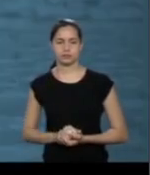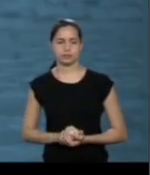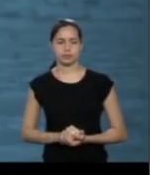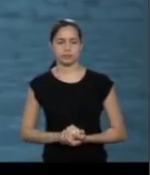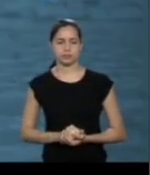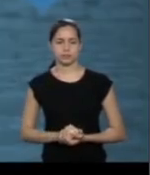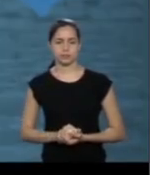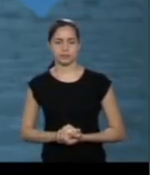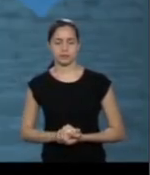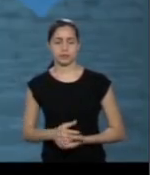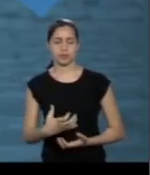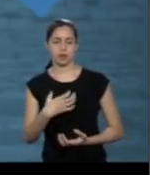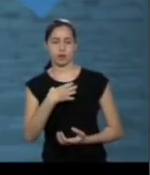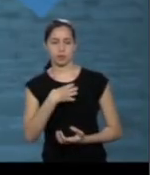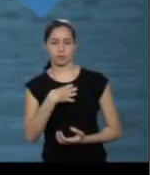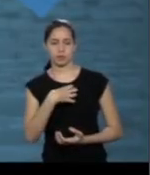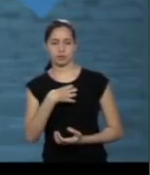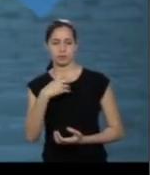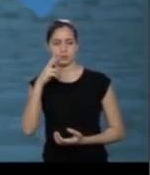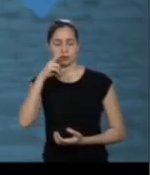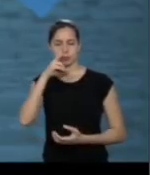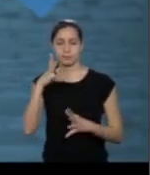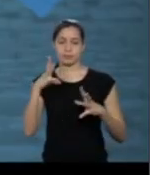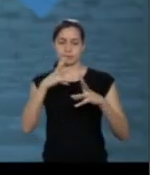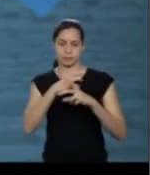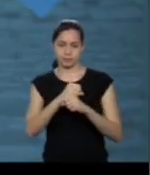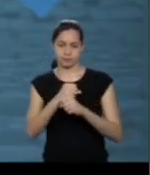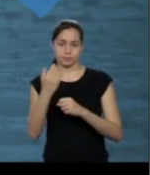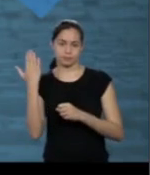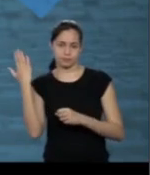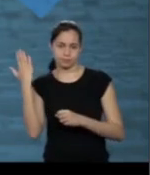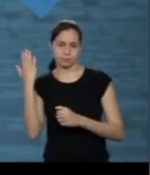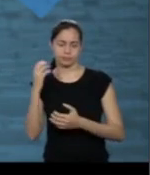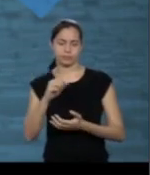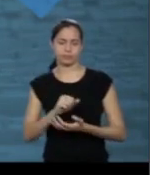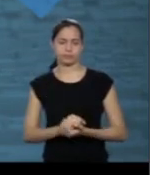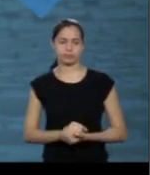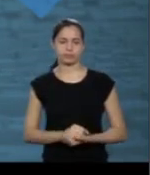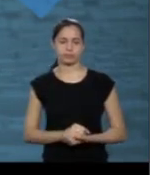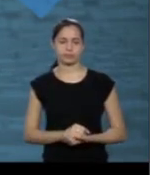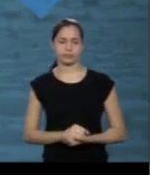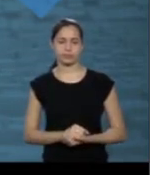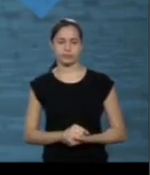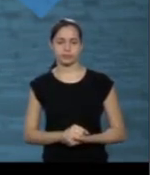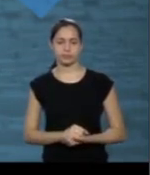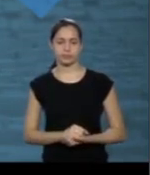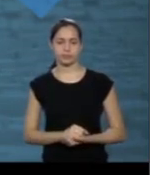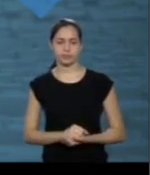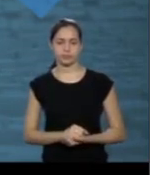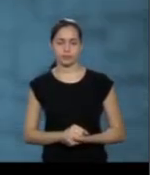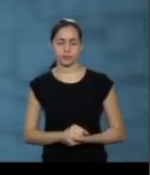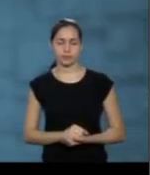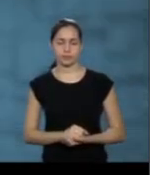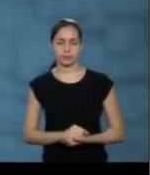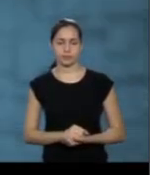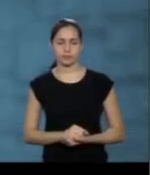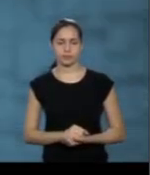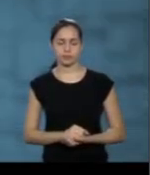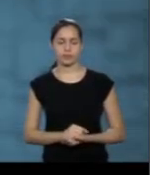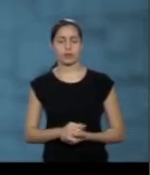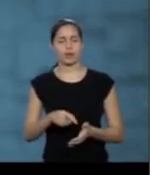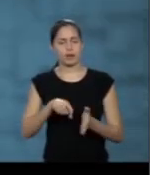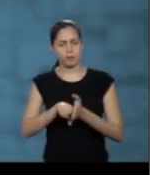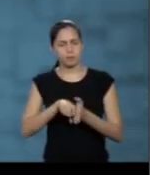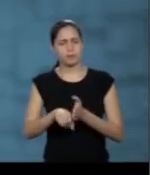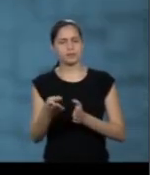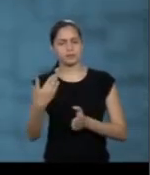O módulo da força de atrito é esse. O μ é o coeficiente de atrito e pode ser estático ou dinâmico. Pesquise mais